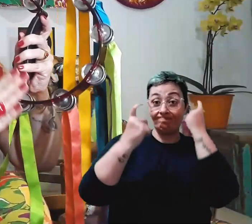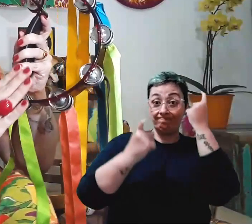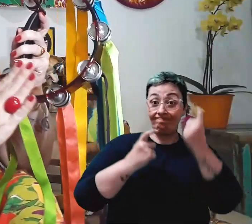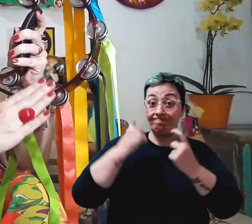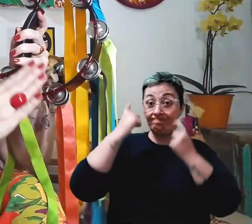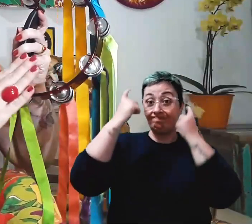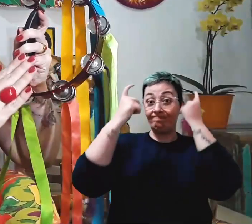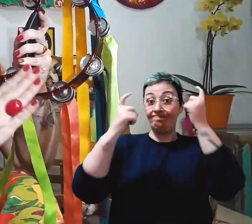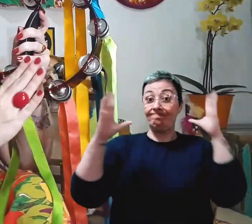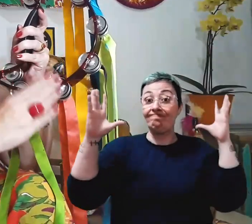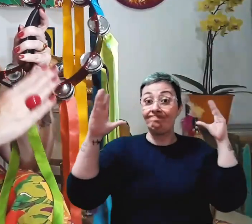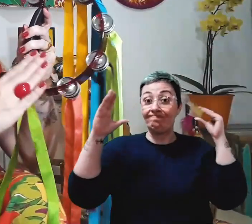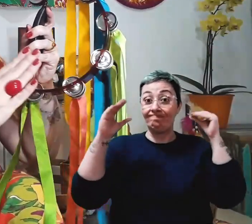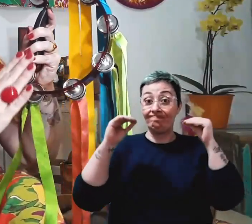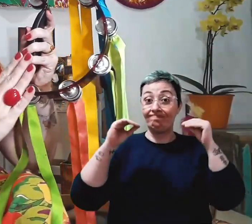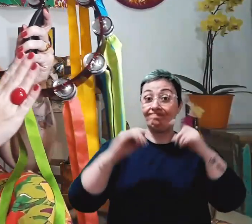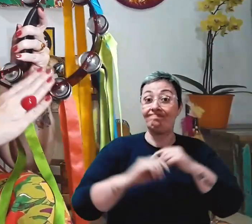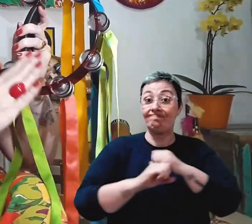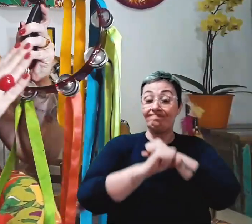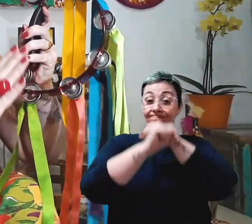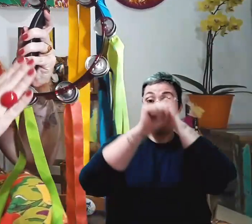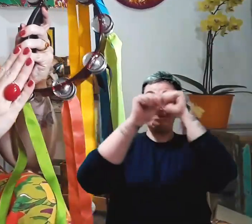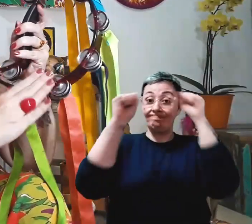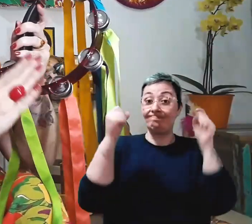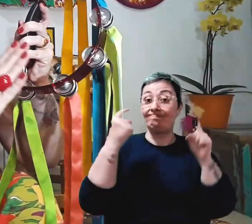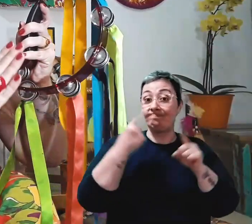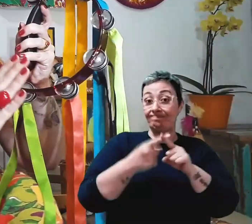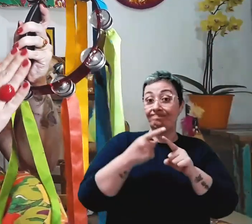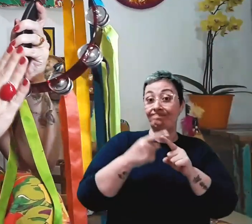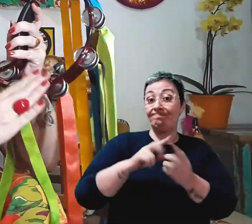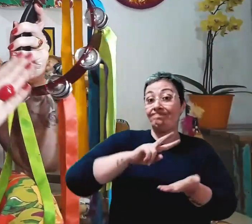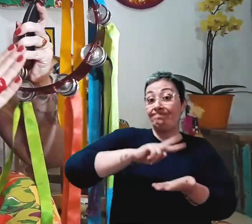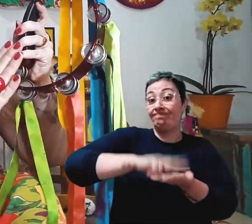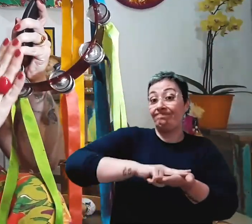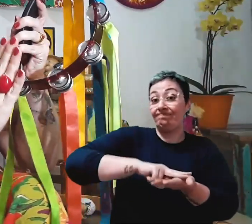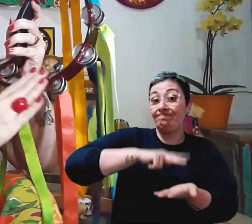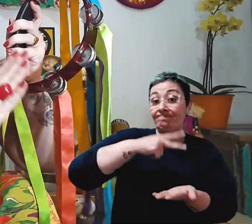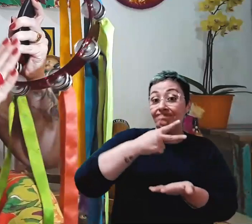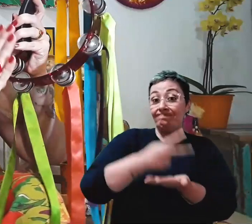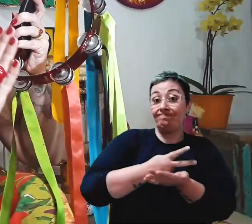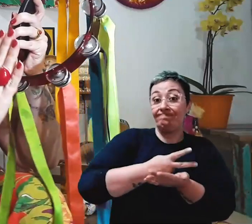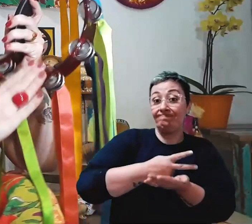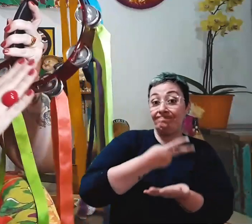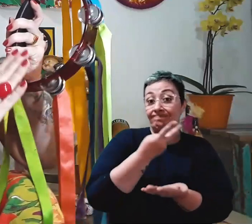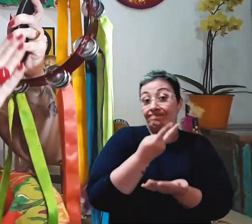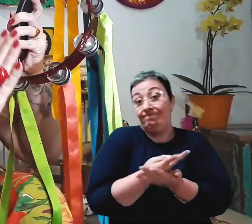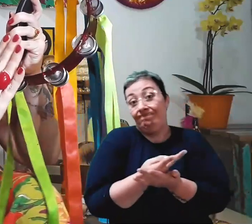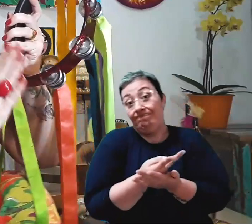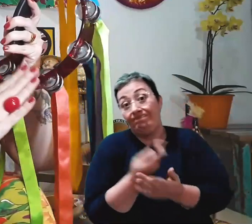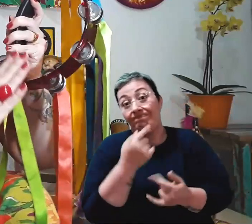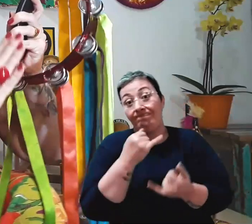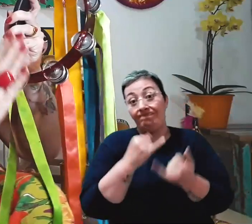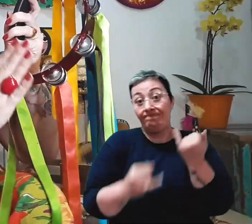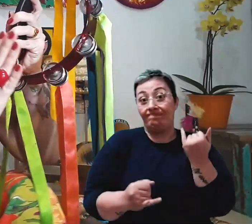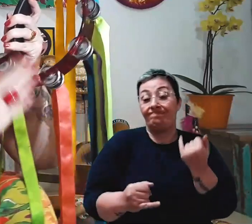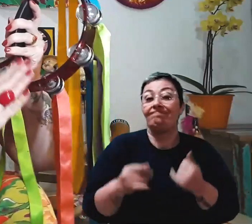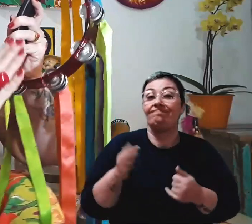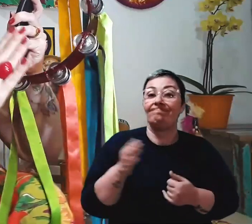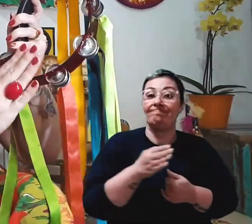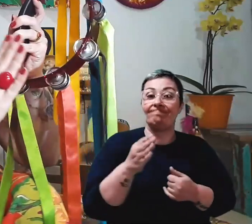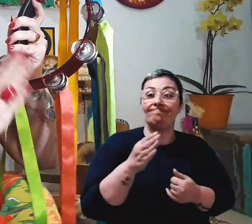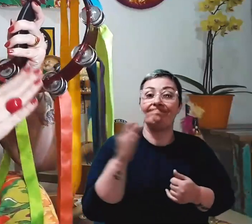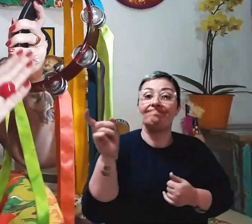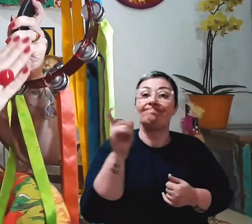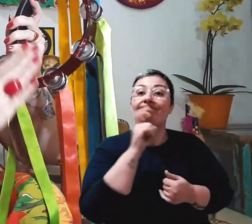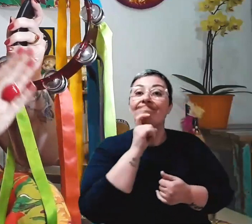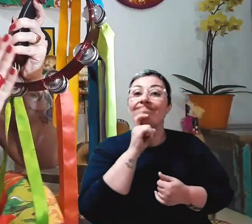de noite, nem de dia, fica rolando na cama, feito peixe